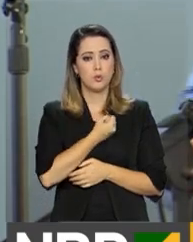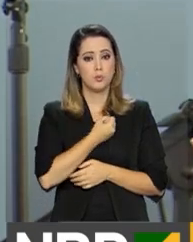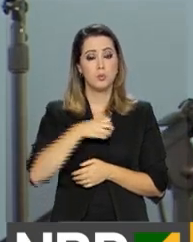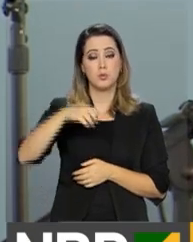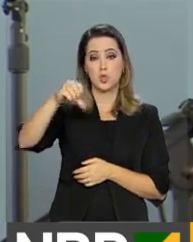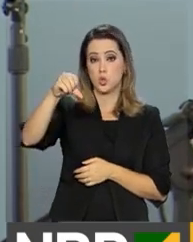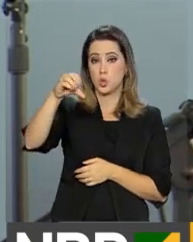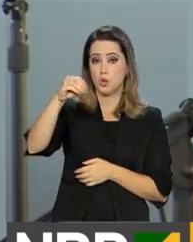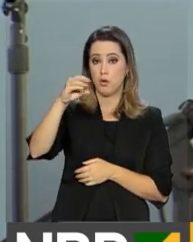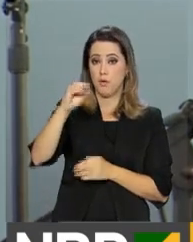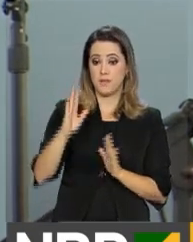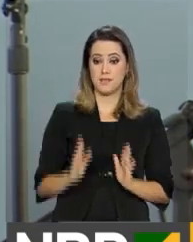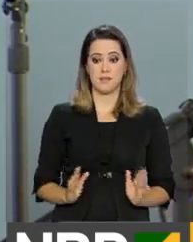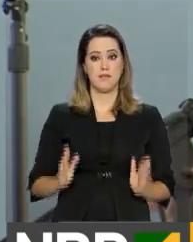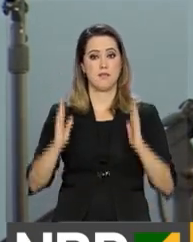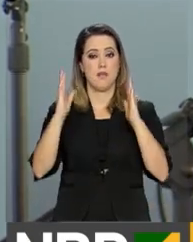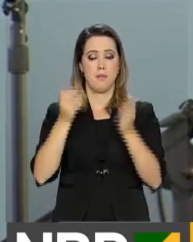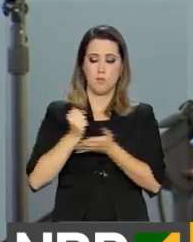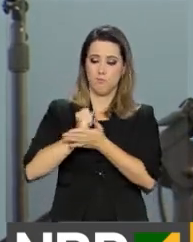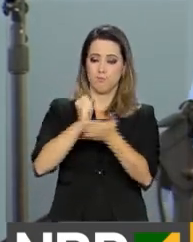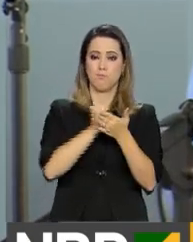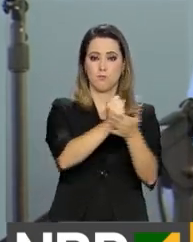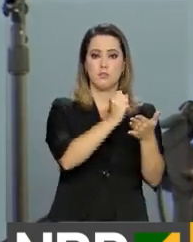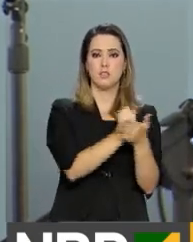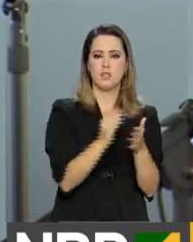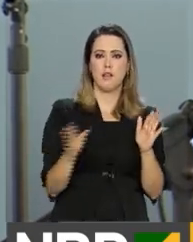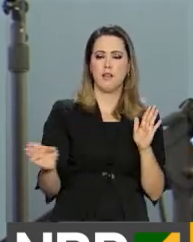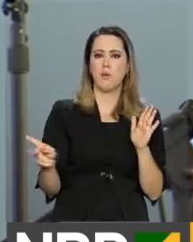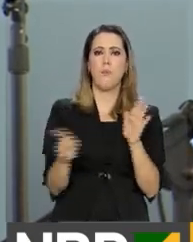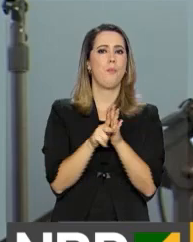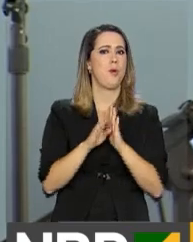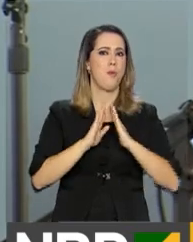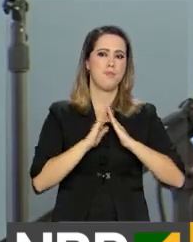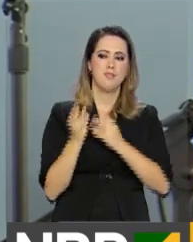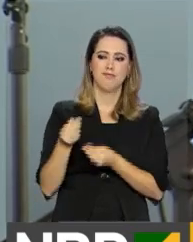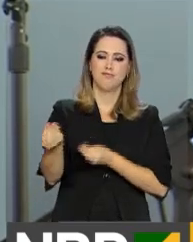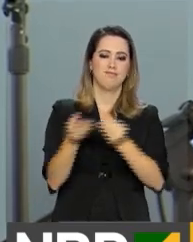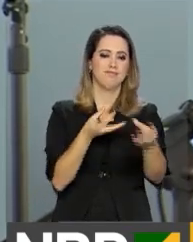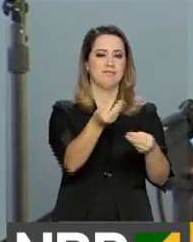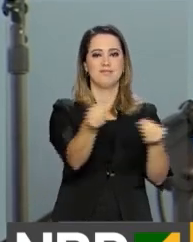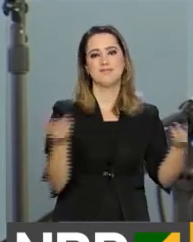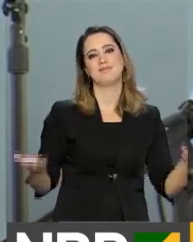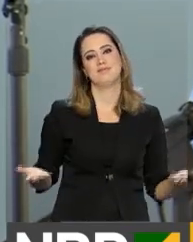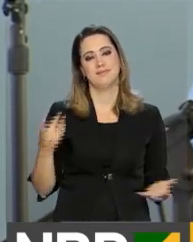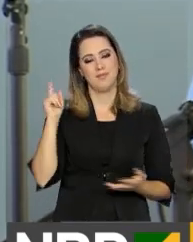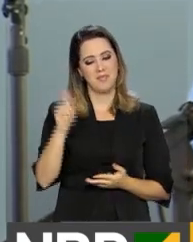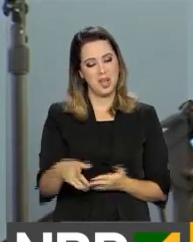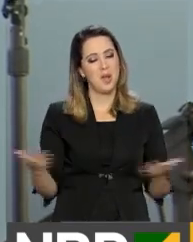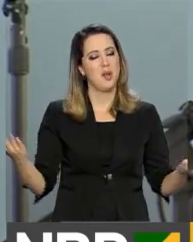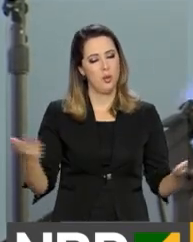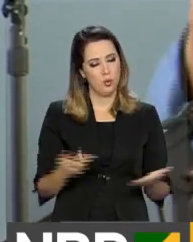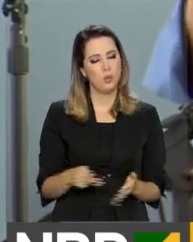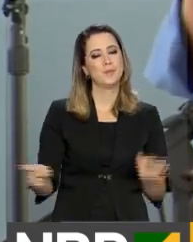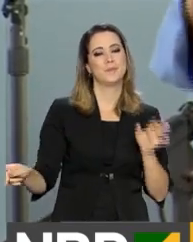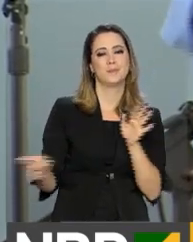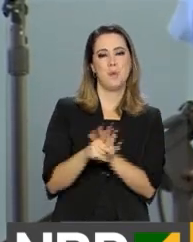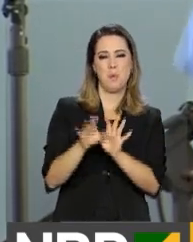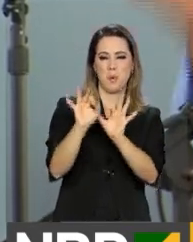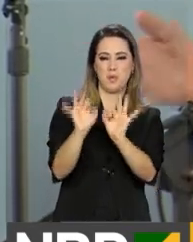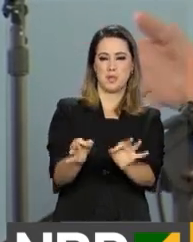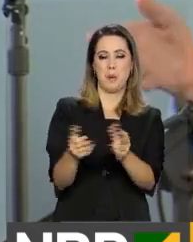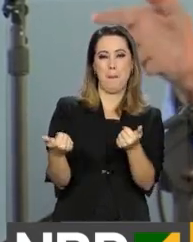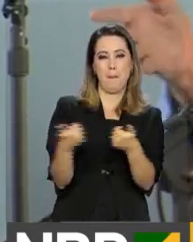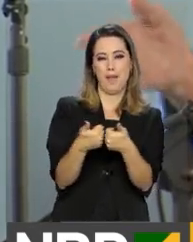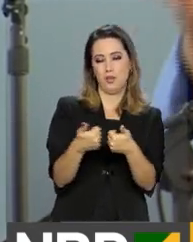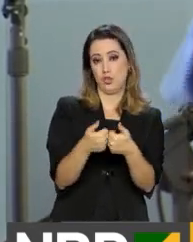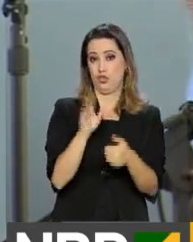900 apartamentos que estão sendo entregues casa própria. E no momento, meus amigos, muito próprio, porque nós estamos próximos do